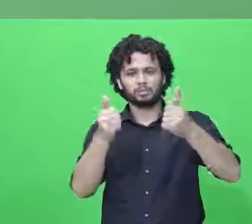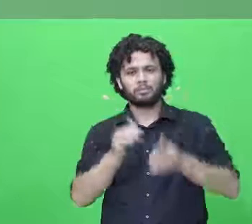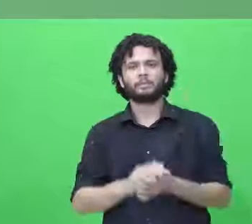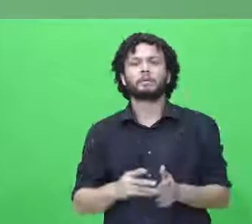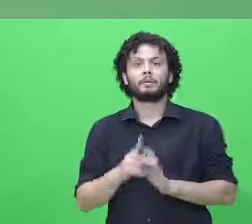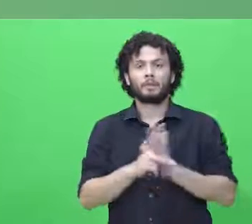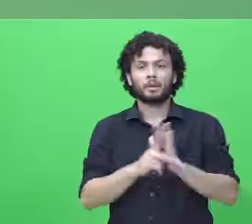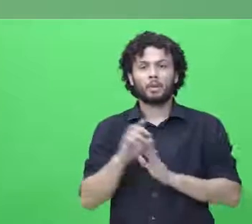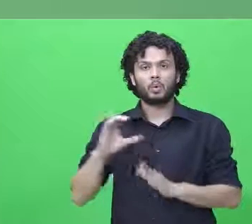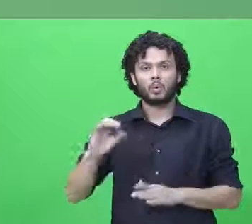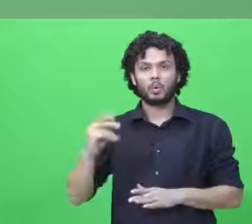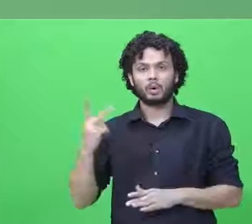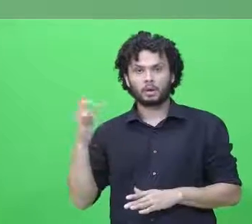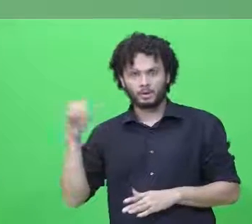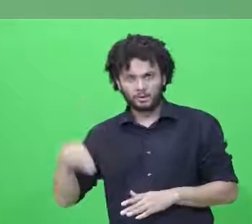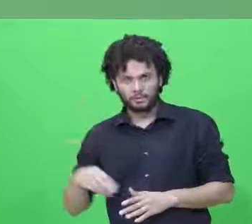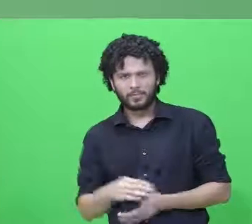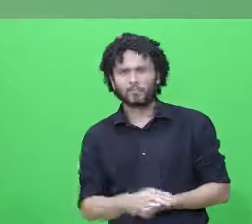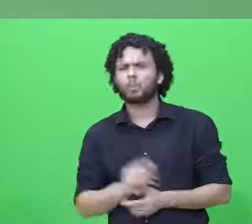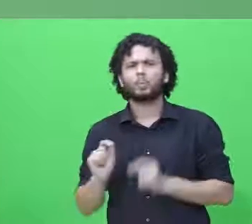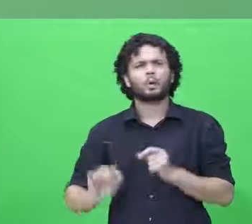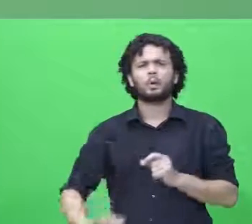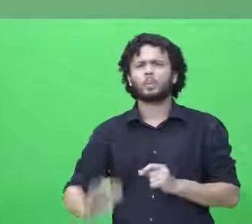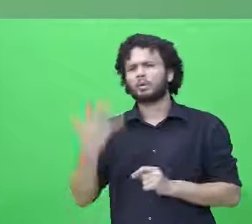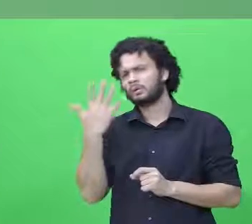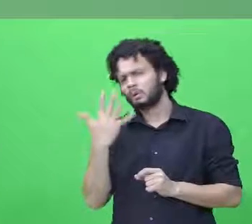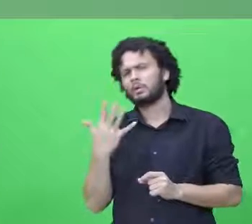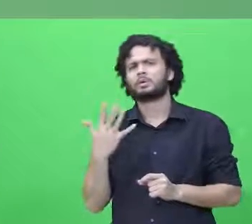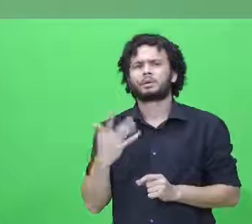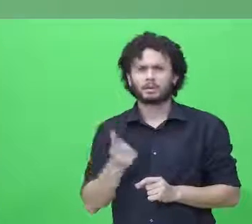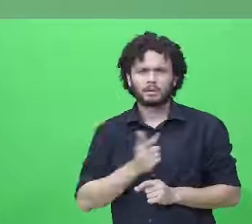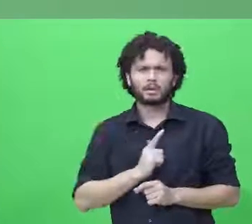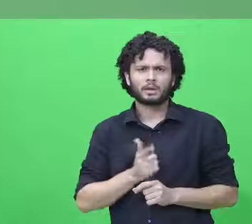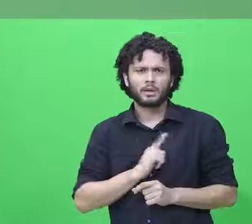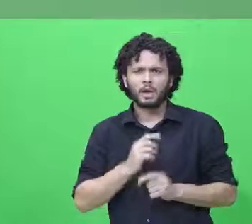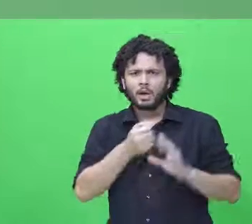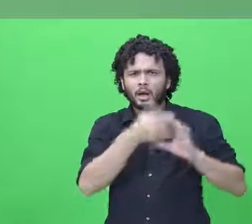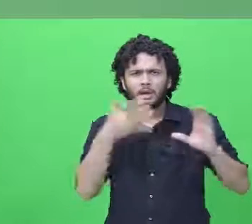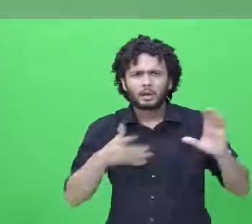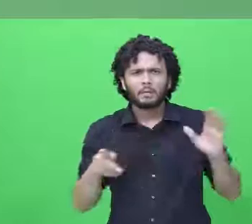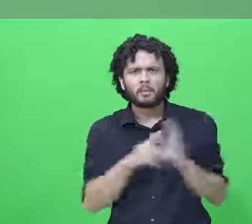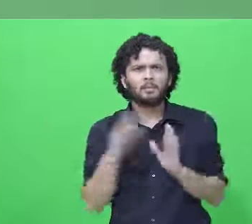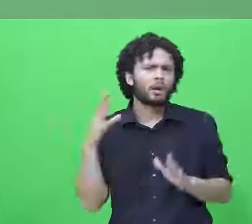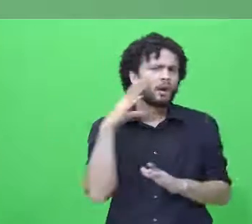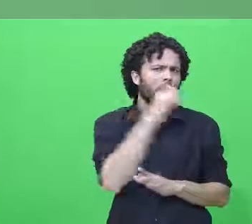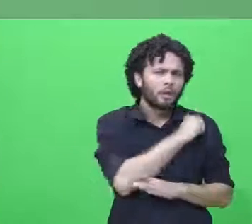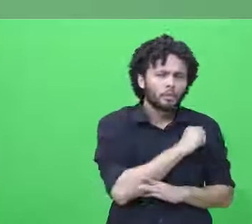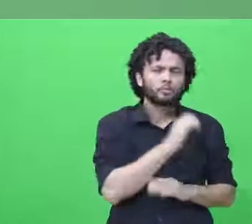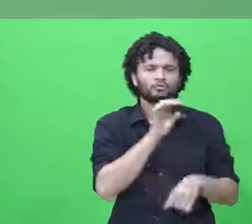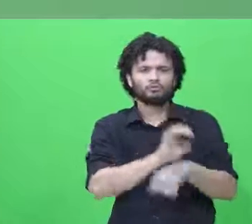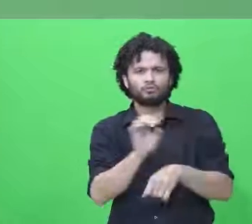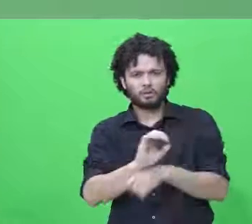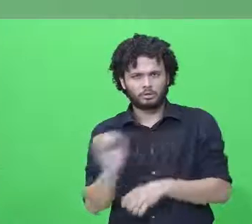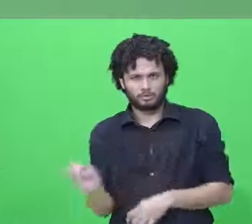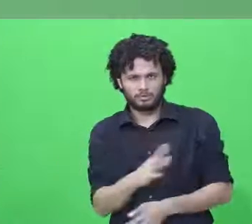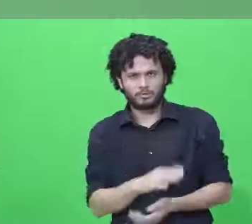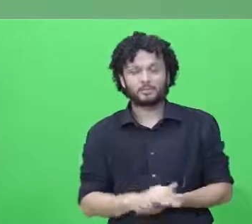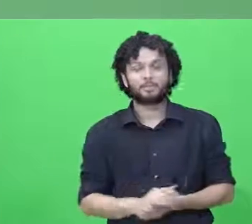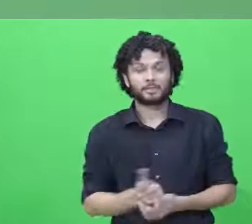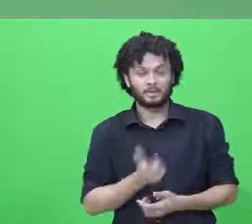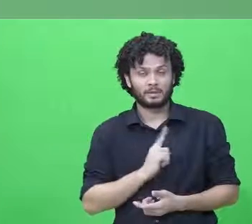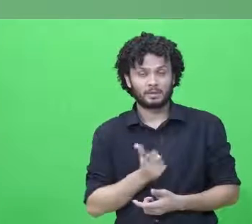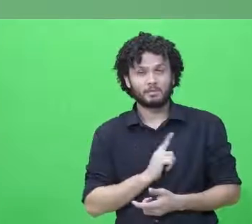início, então, do Estado Novo. O que acontece, então, para a gente, então, né, caracterizar rapidamente o Estado Novo? Temos,